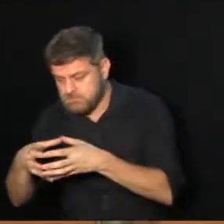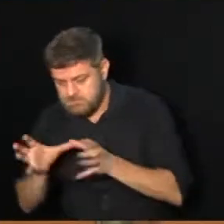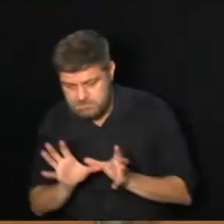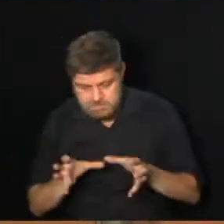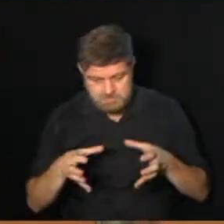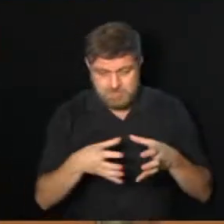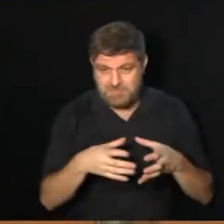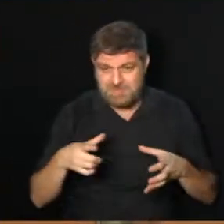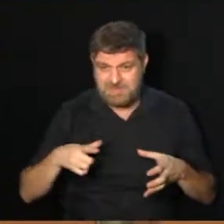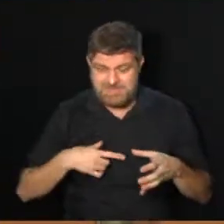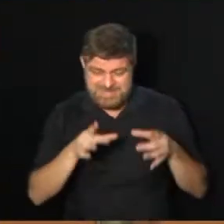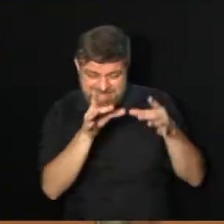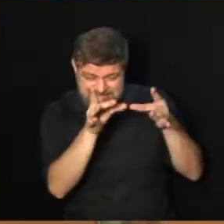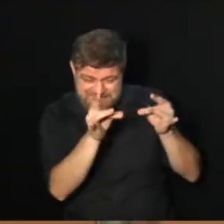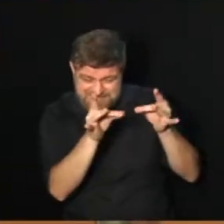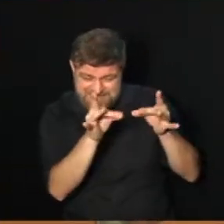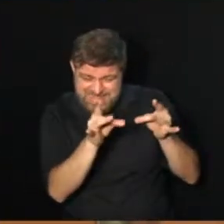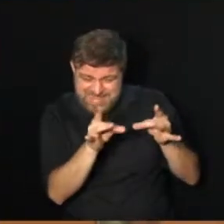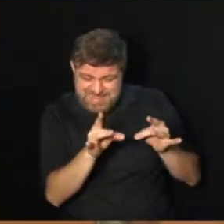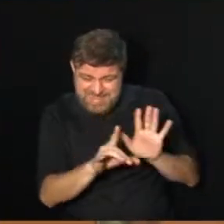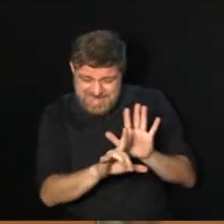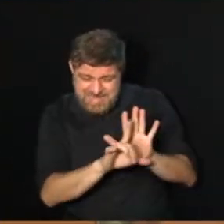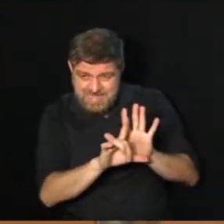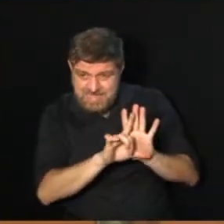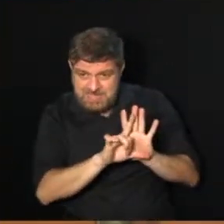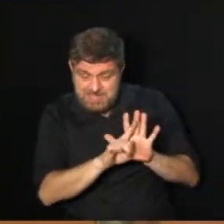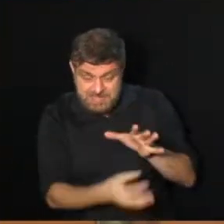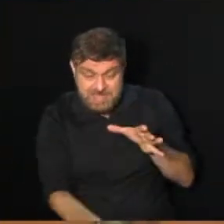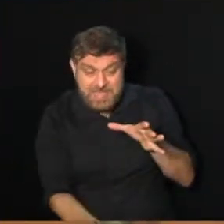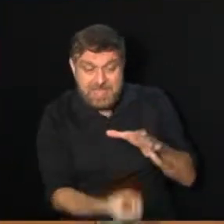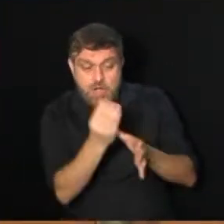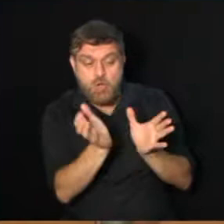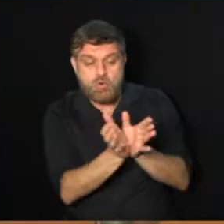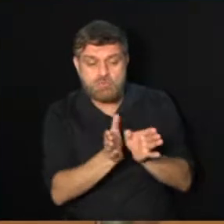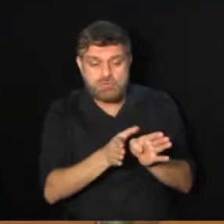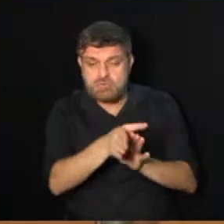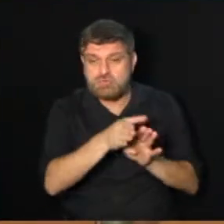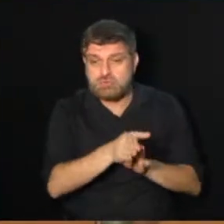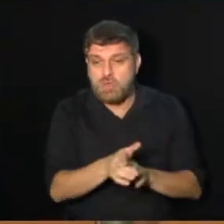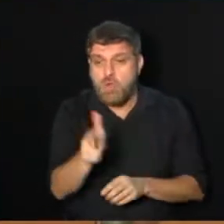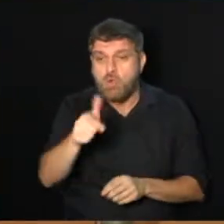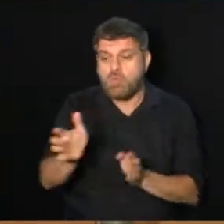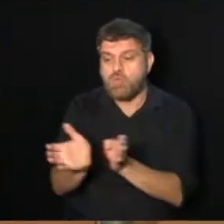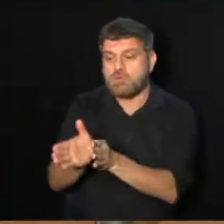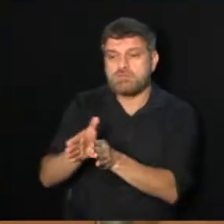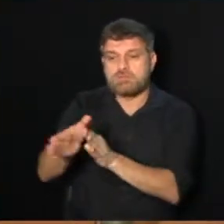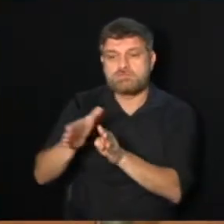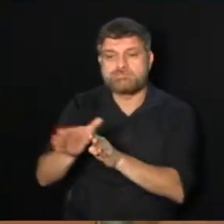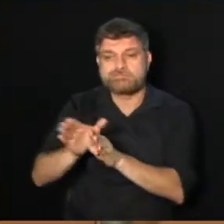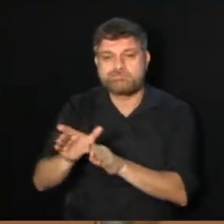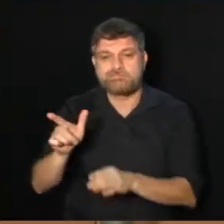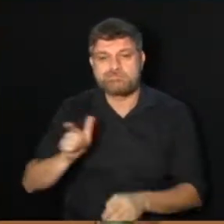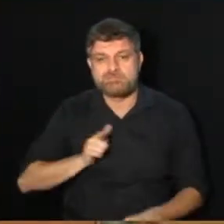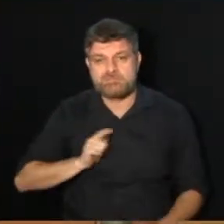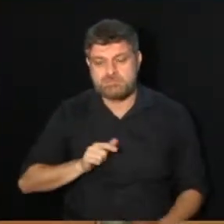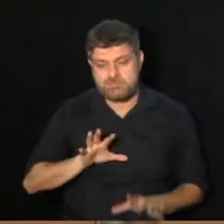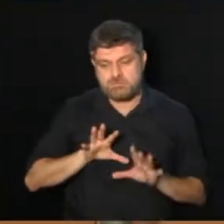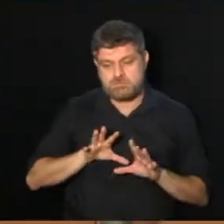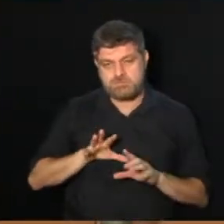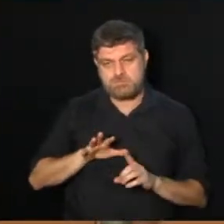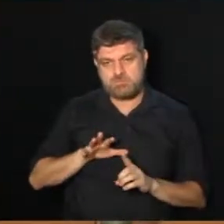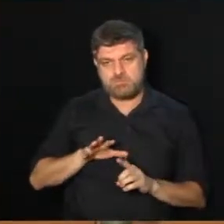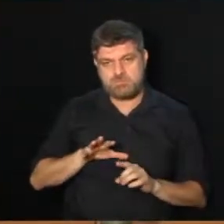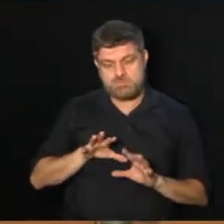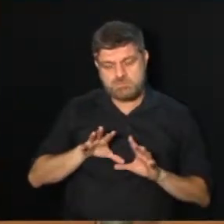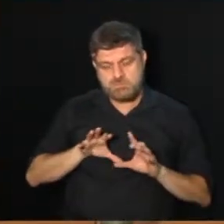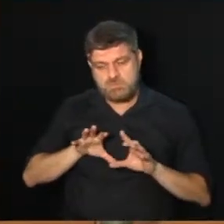de maneira muito detalhada nas leis que os instituíram, os demais conselhos sofreram investidas pesadas